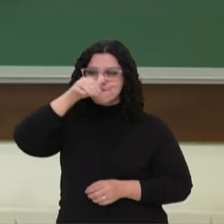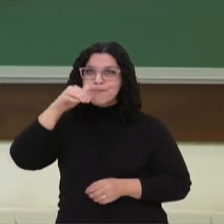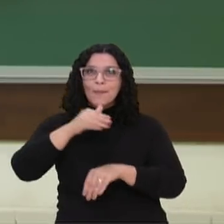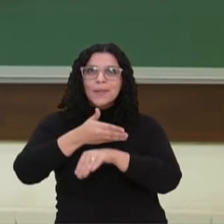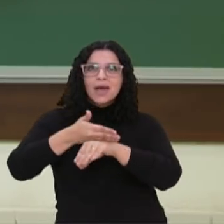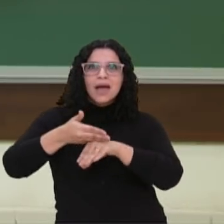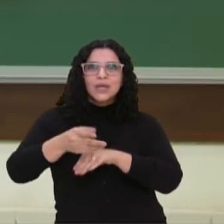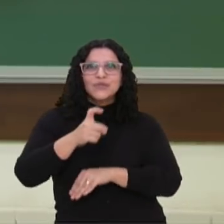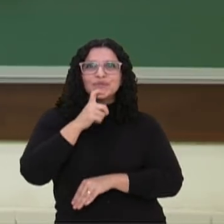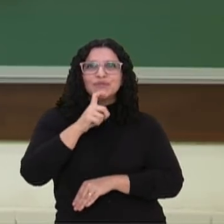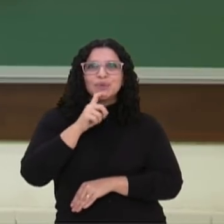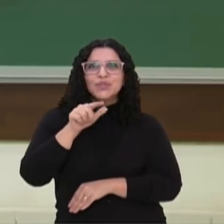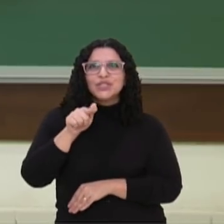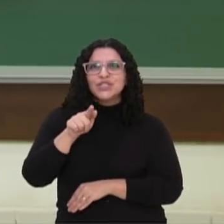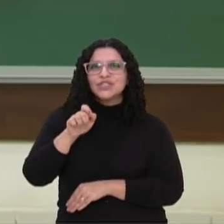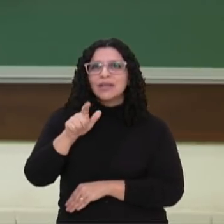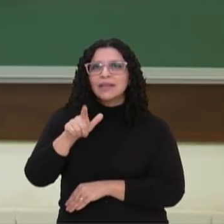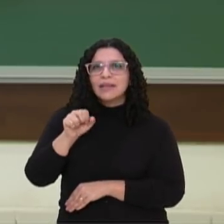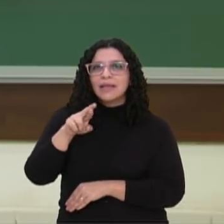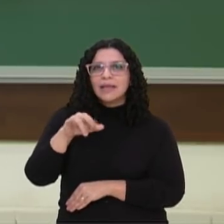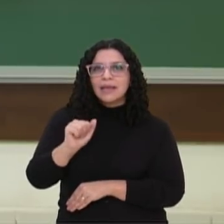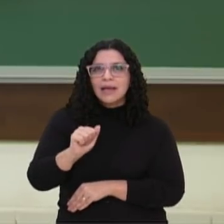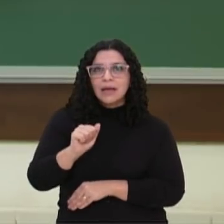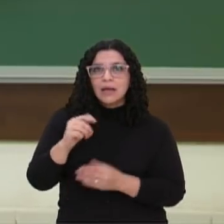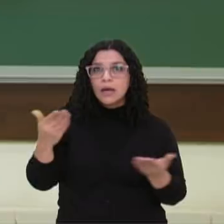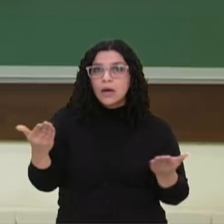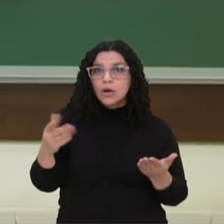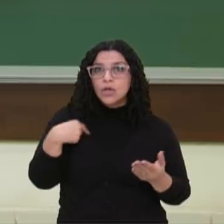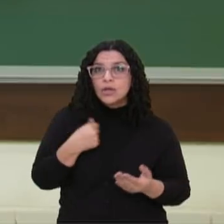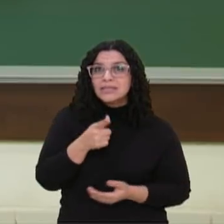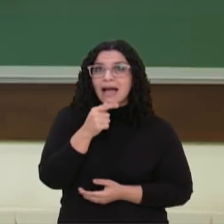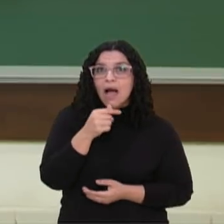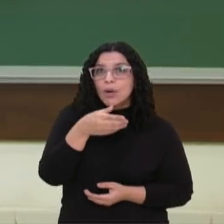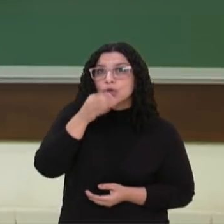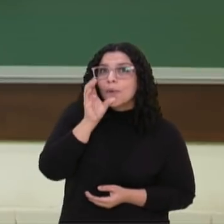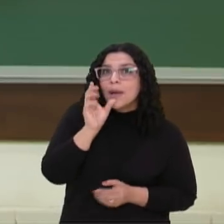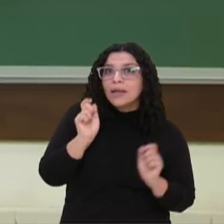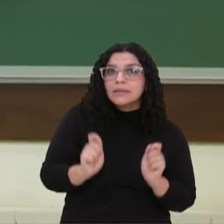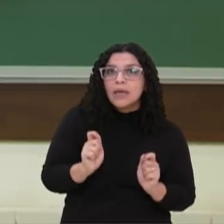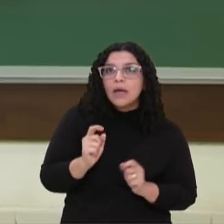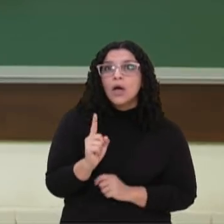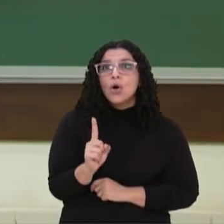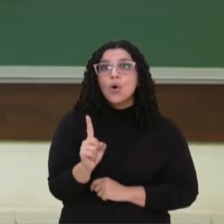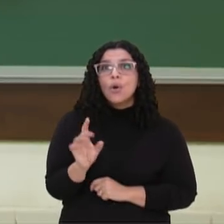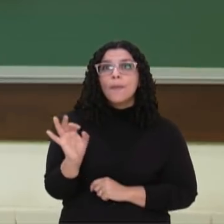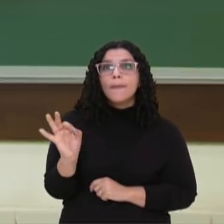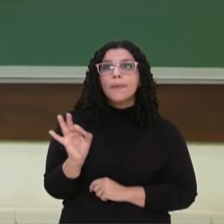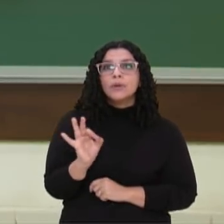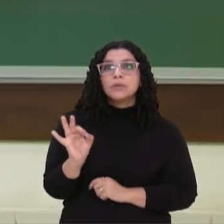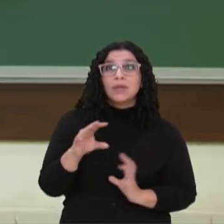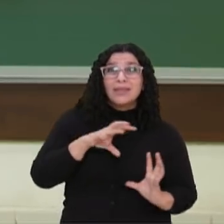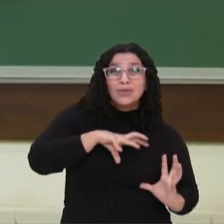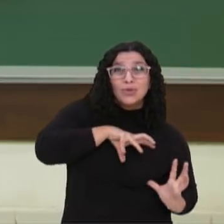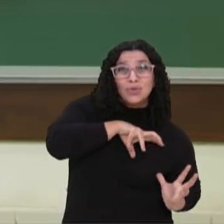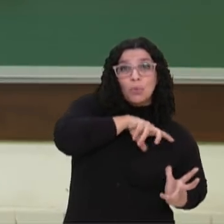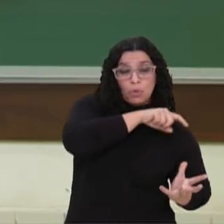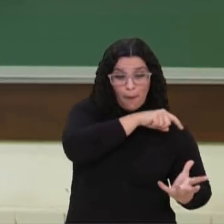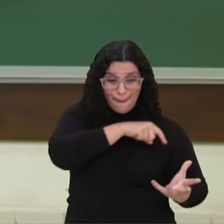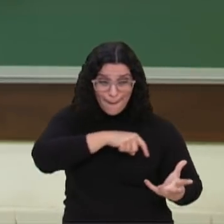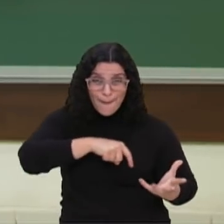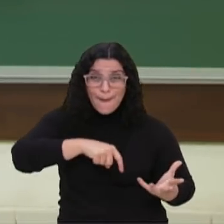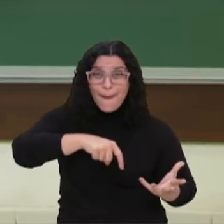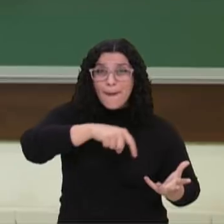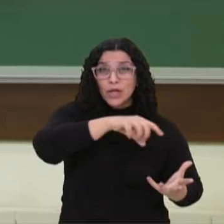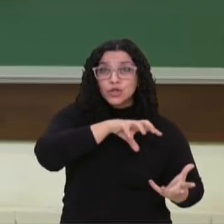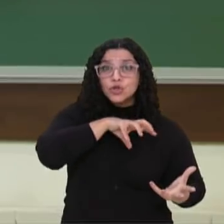tem consumo, não dá. O que resta para nós de água doce? 1%, pessoal. Veja, de